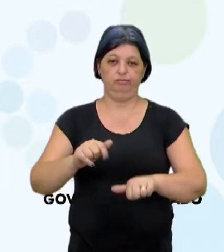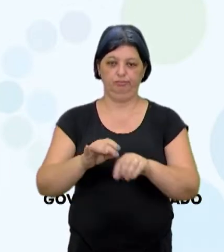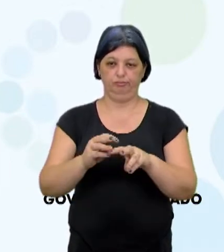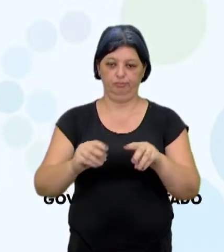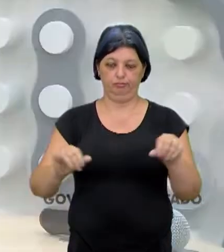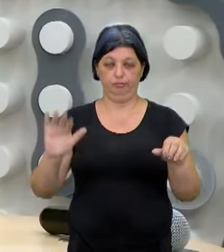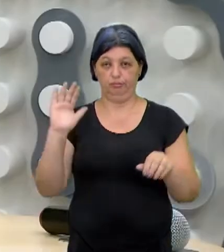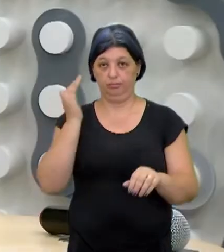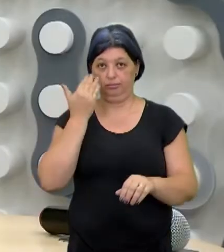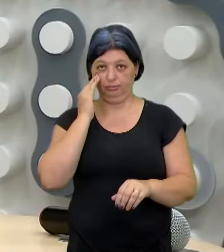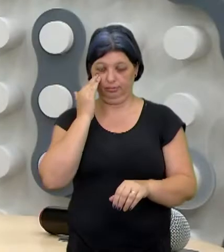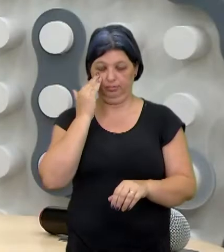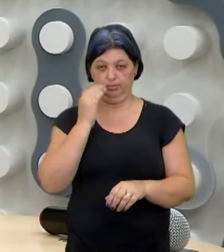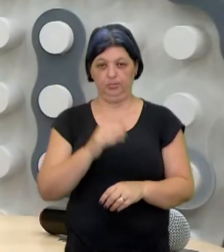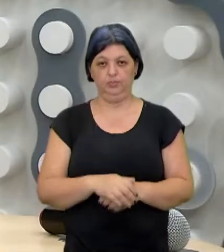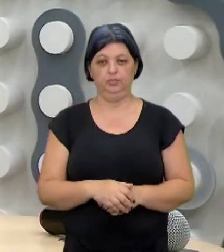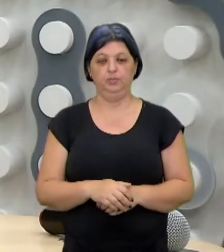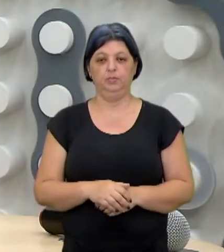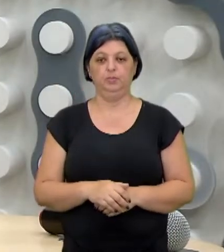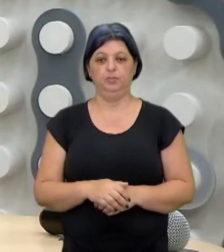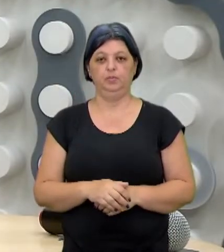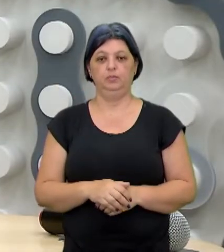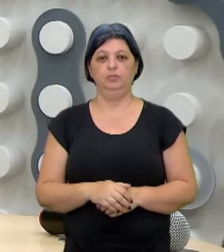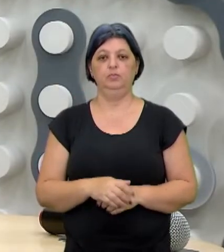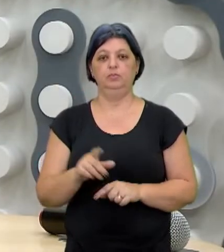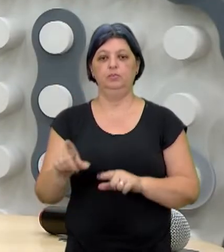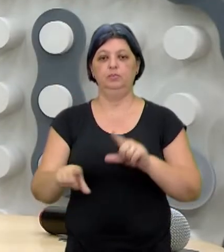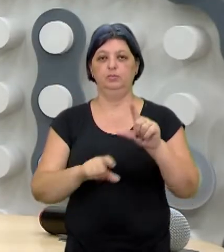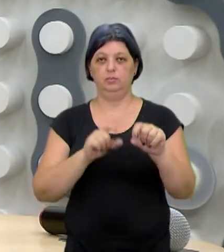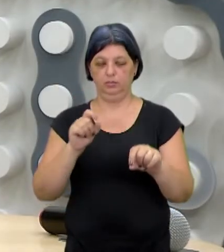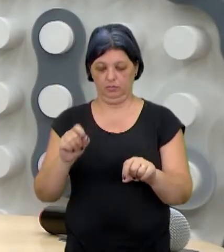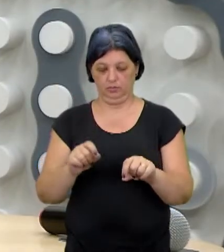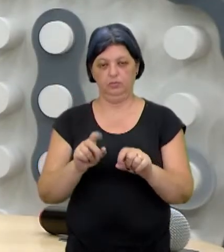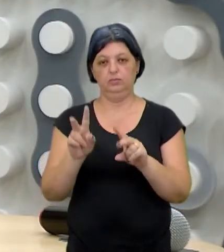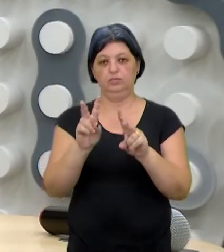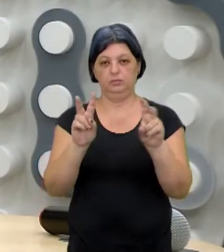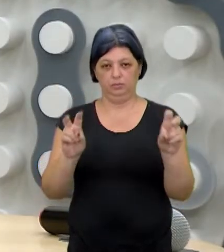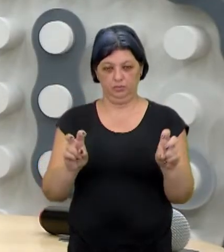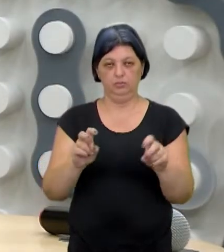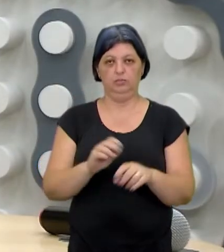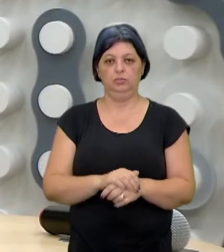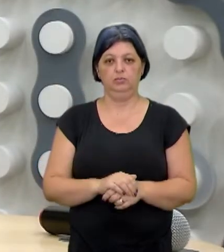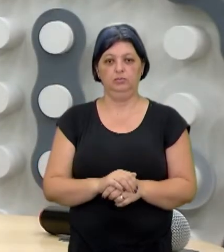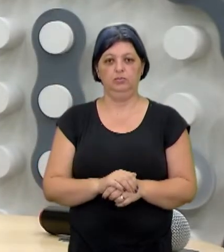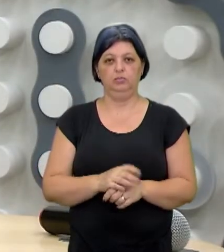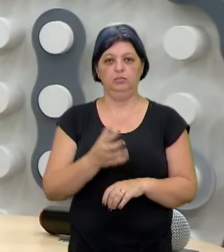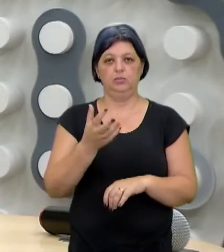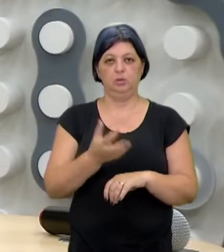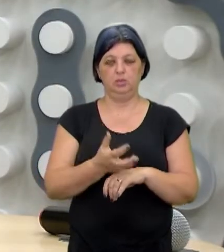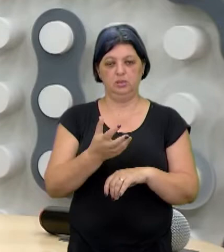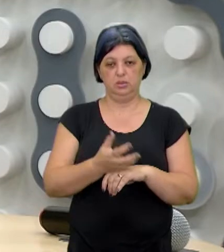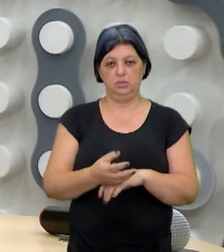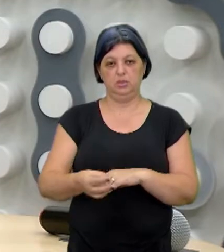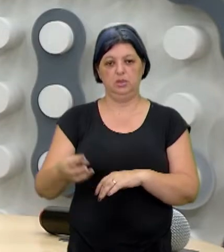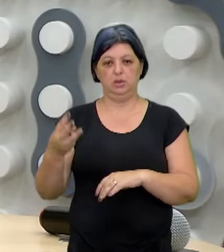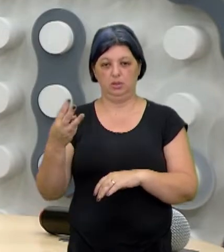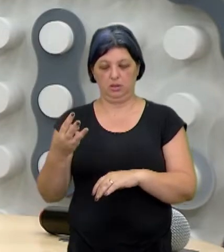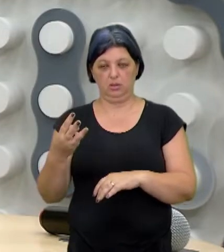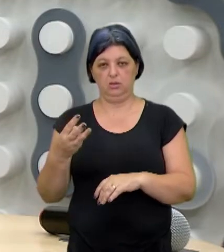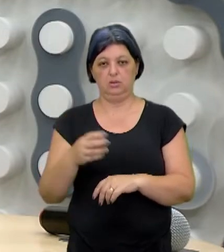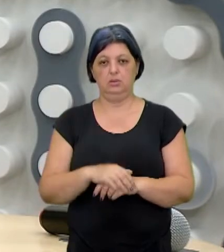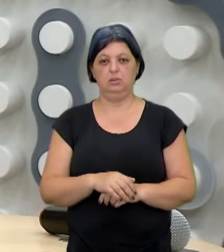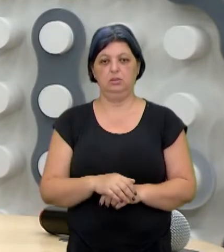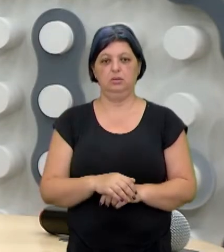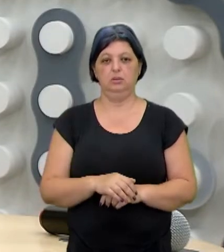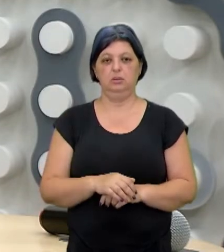para quem aí, né, escolheu esse aprofundamento, né, tá aí esse componente 3, né, na qual foi escolhido, né, que fala